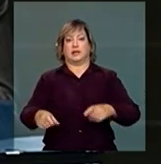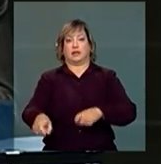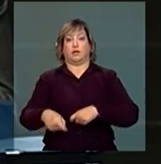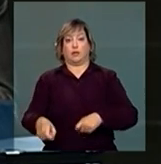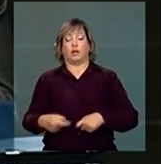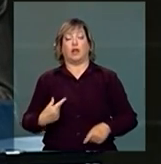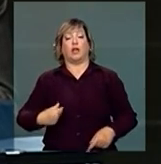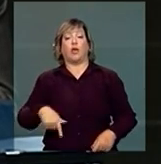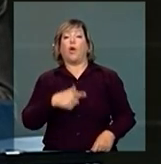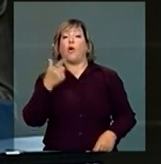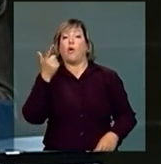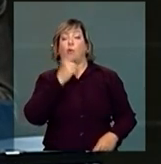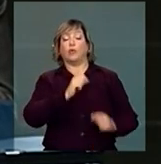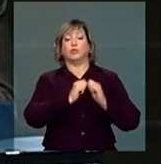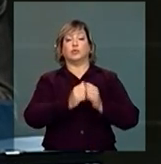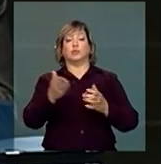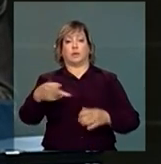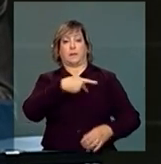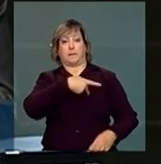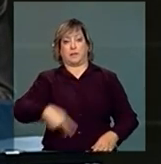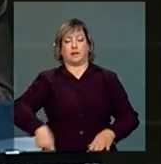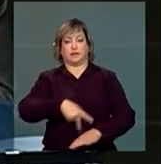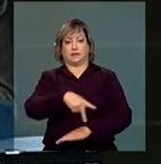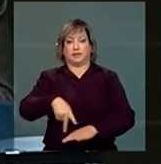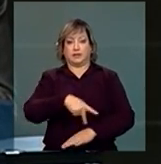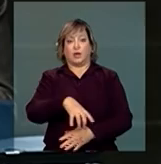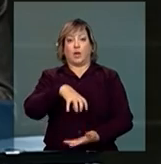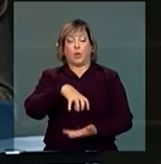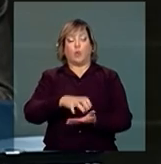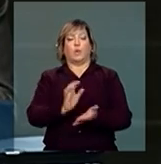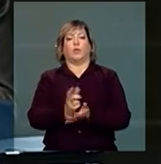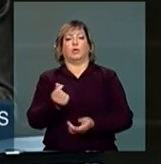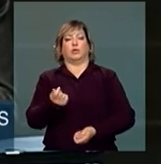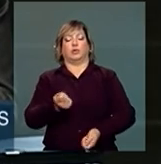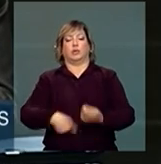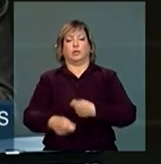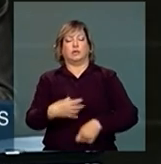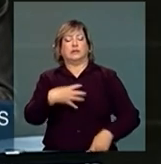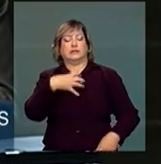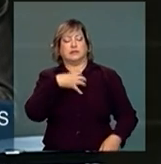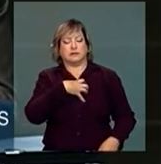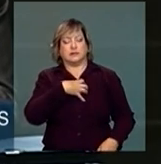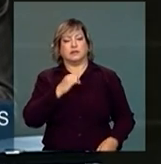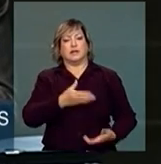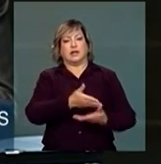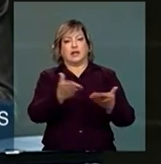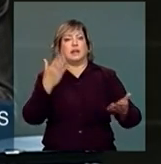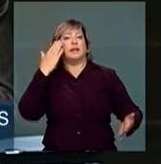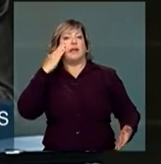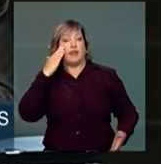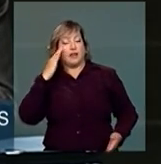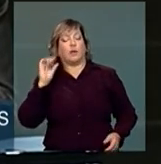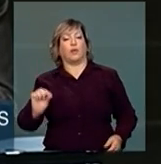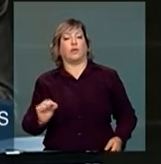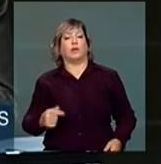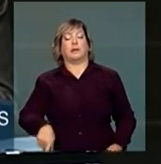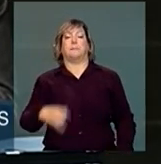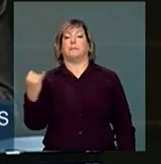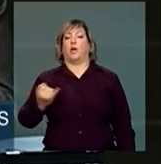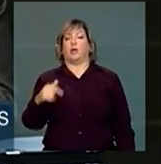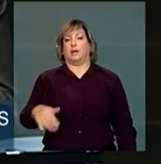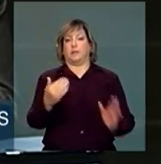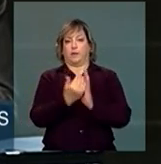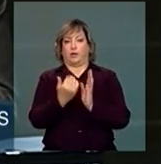que a gente conseguisse, junto à Presidência da República, a equipe econômica, sensibilizá-los da importância desse